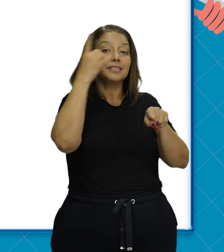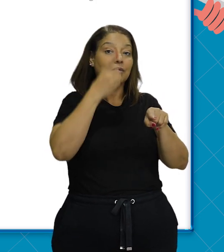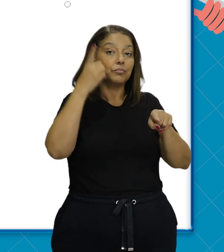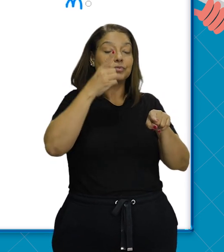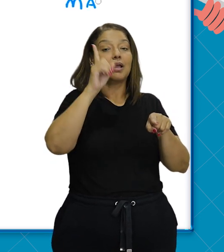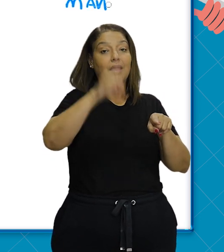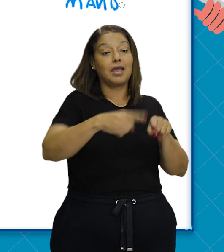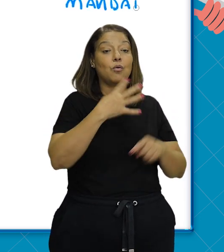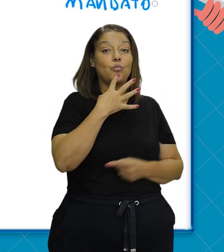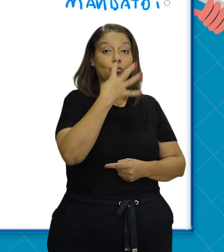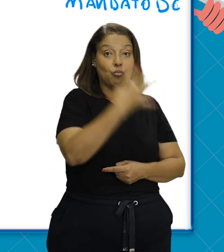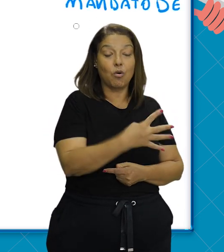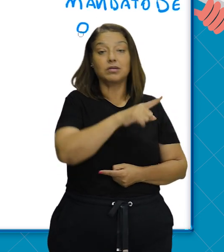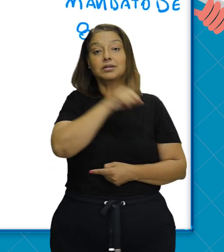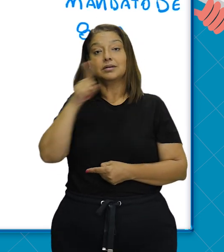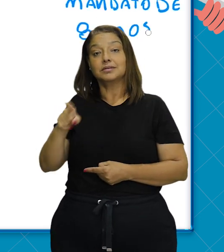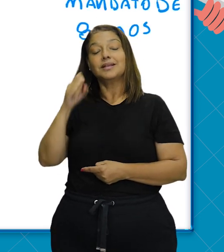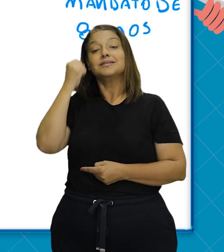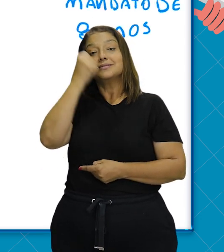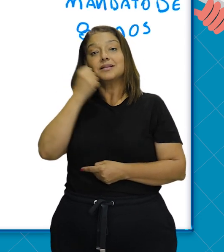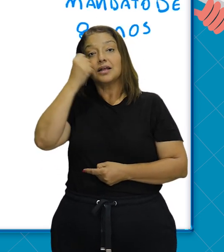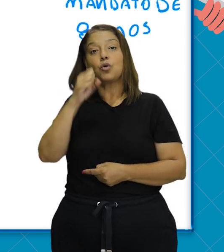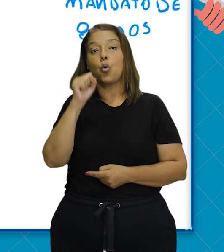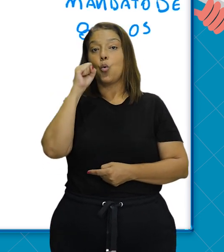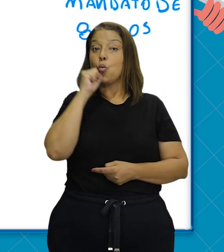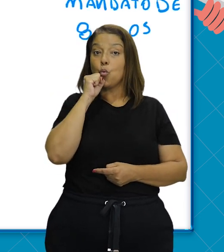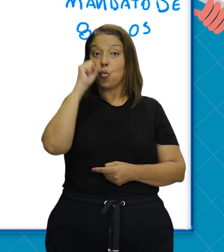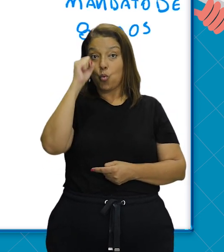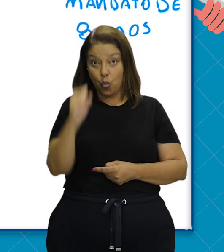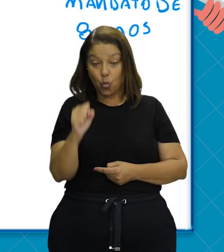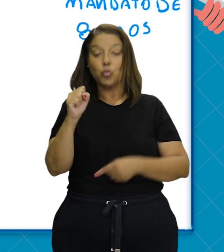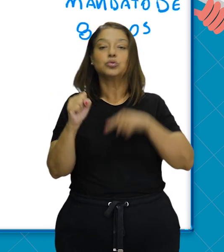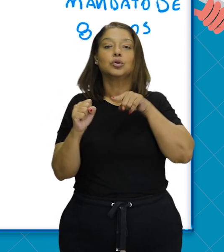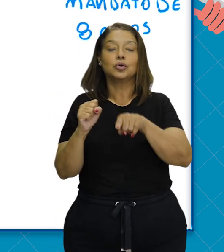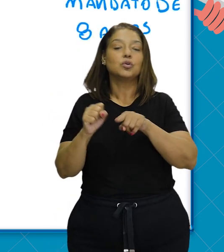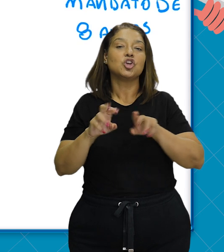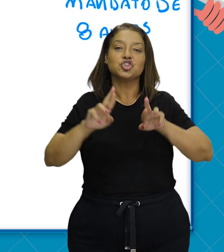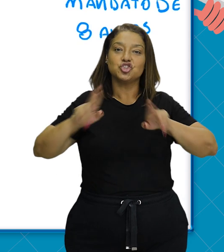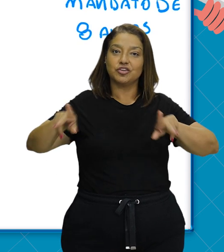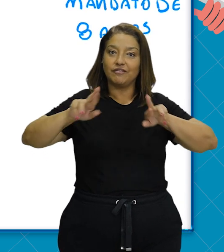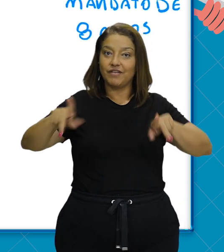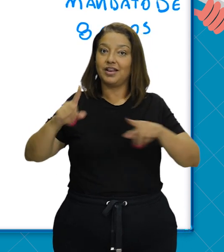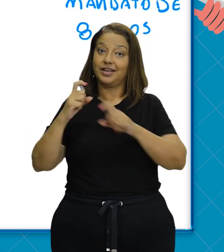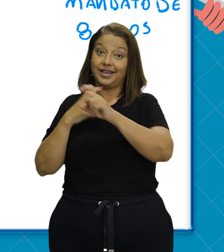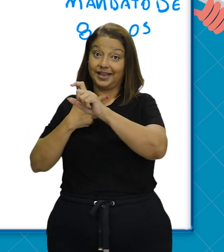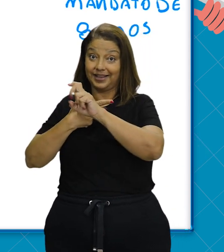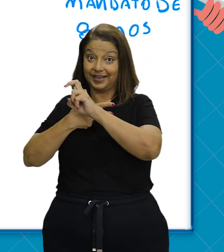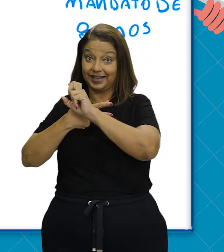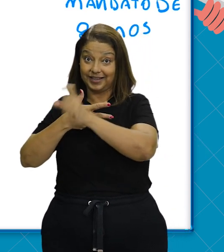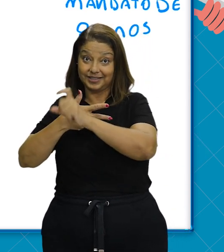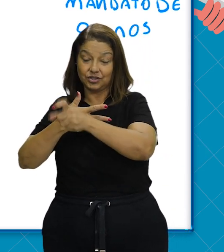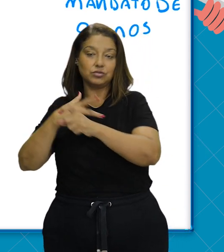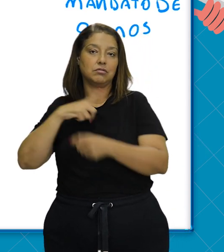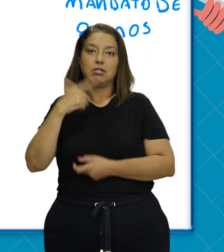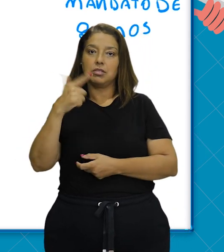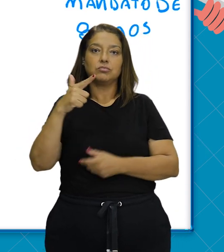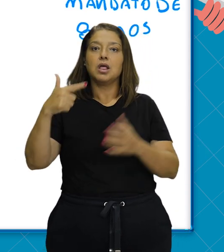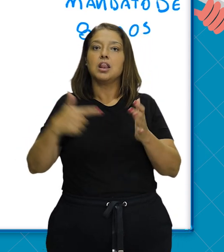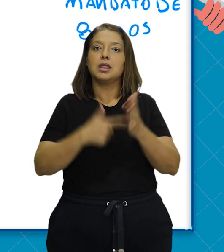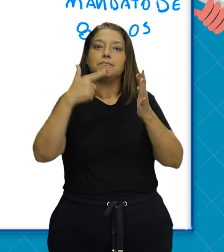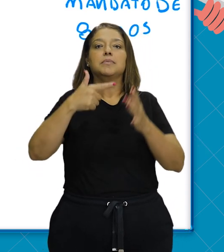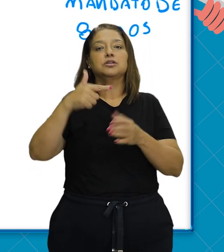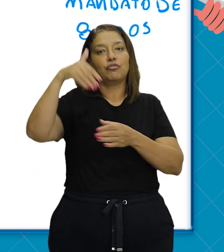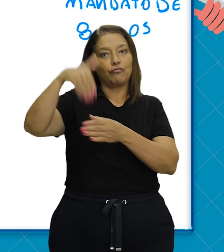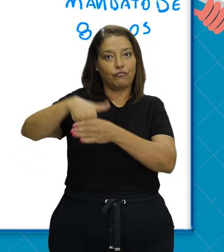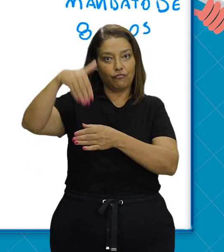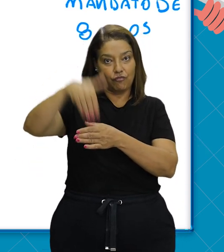os segundos, um mandato de 8 anos. E aqui, ao contrário do que ocorre no Executivo, não há limites para a reeleição. E também é